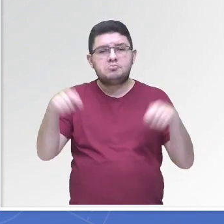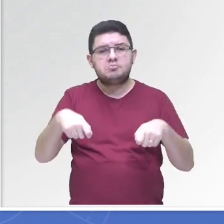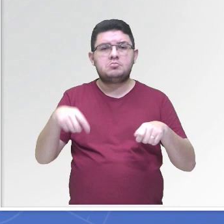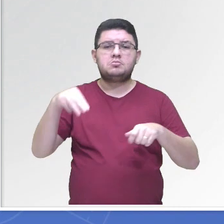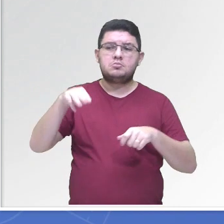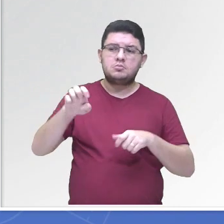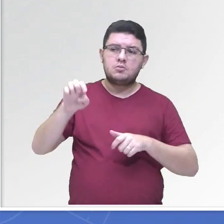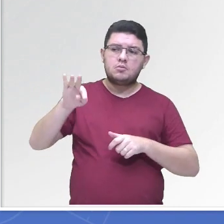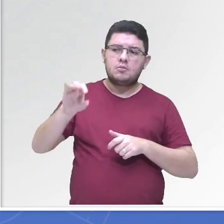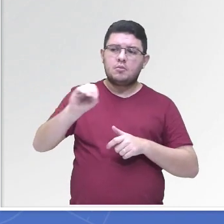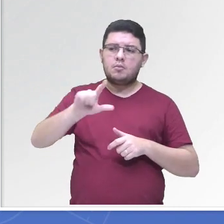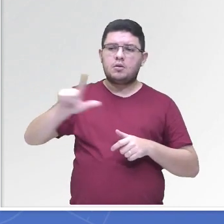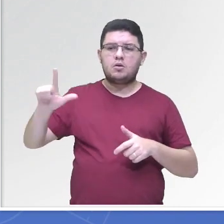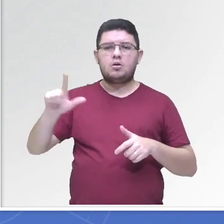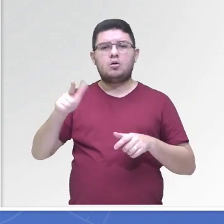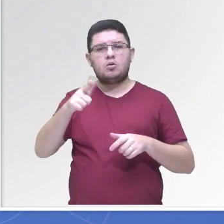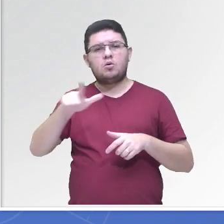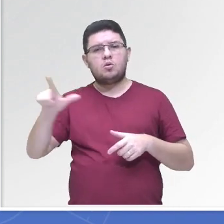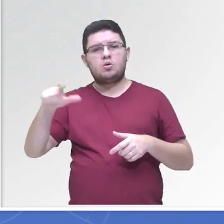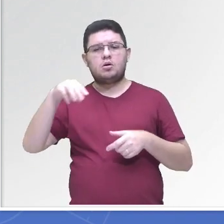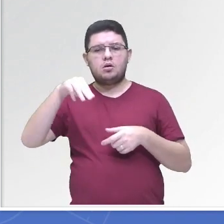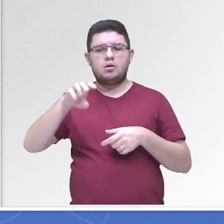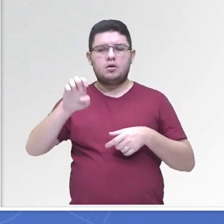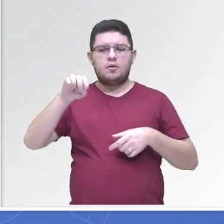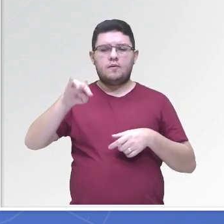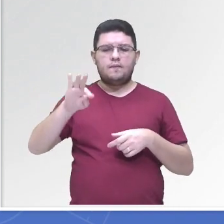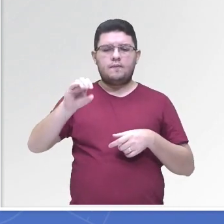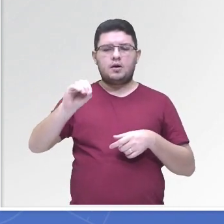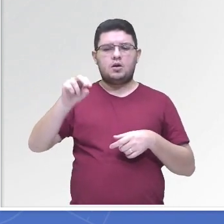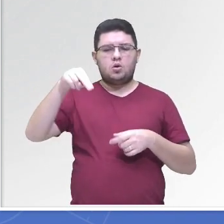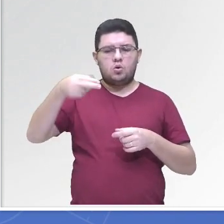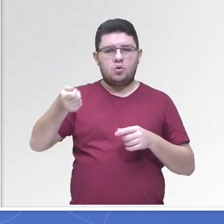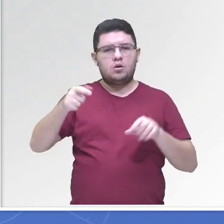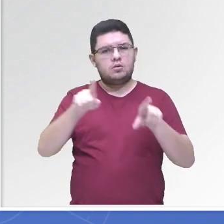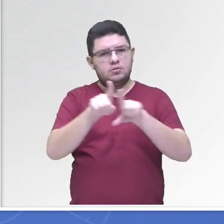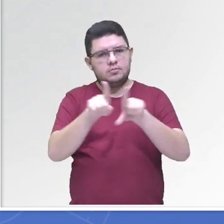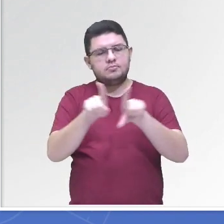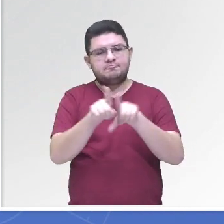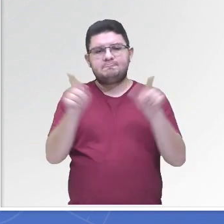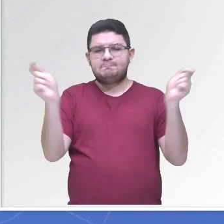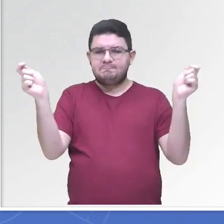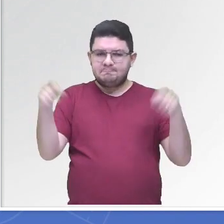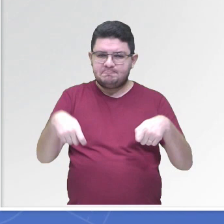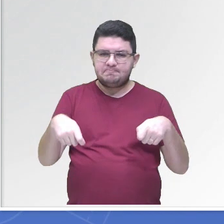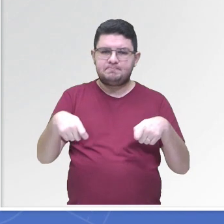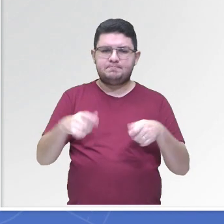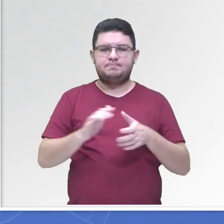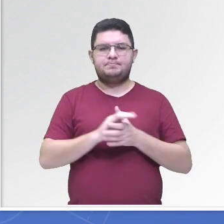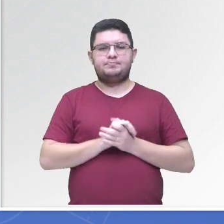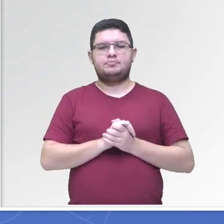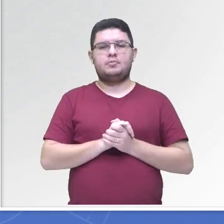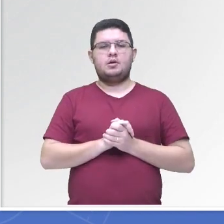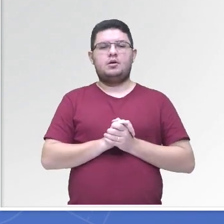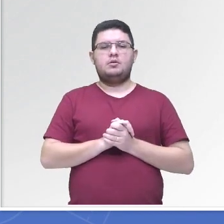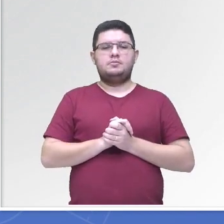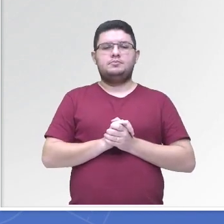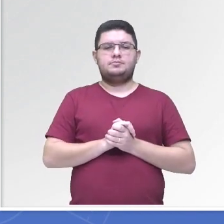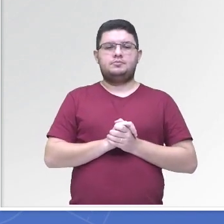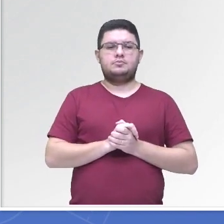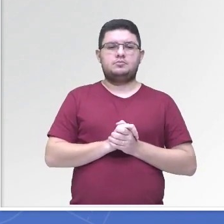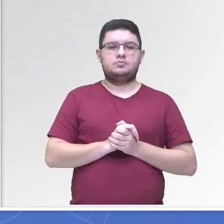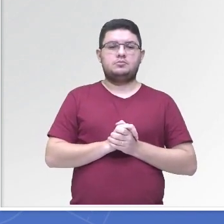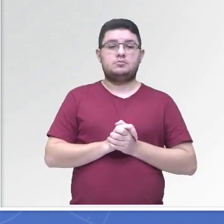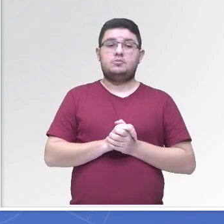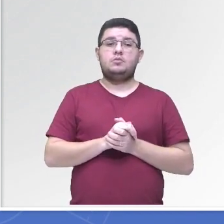a mentona que eu mostrei na aula do chá. Vocês poderiam ter colocado qualquer um desses compostos, tá? Poderiam